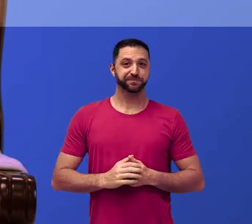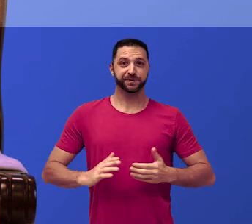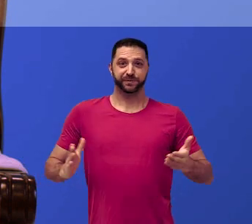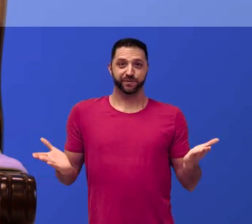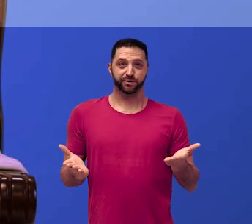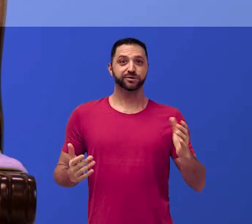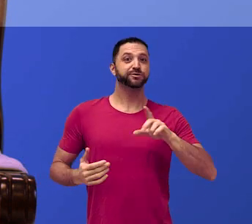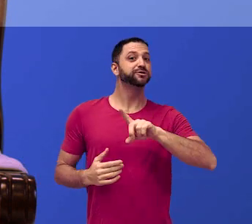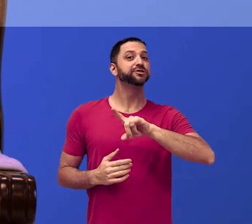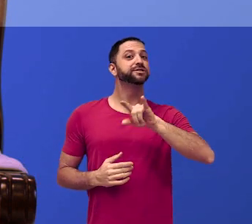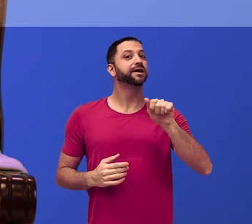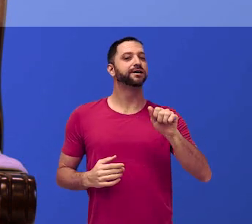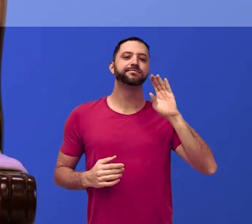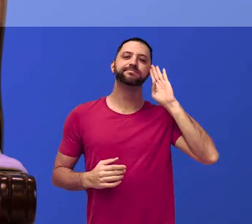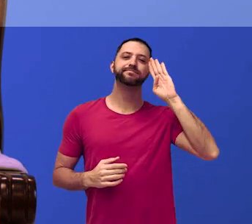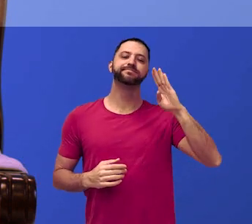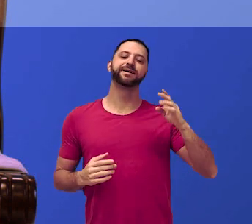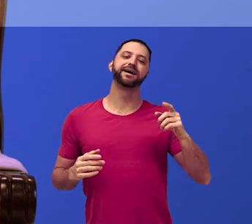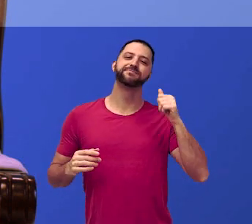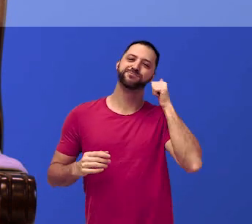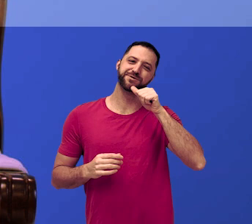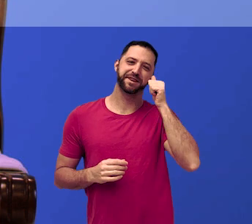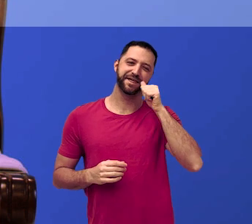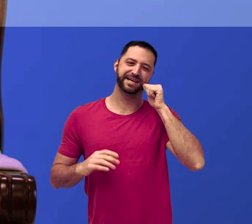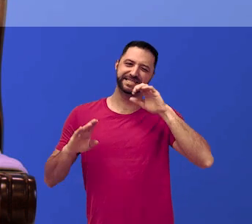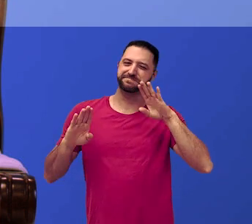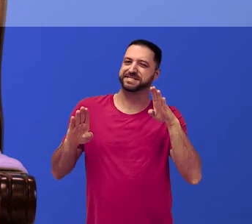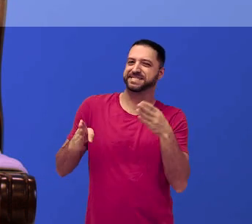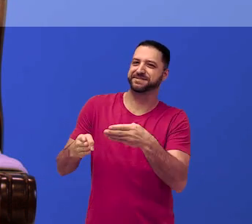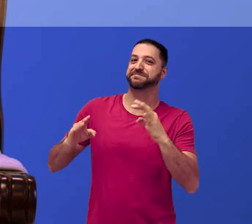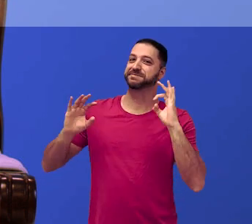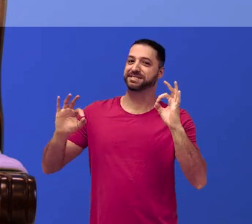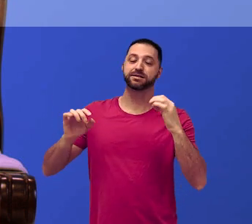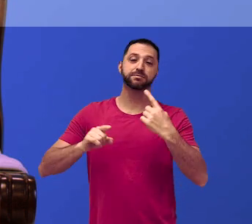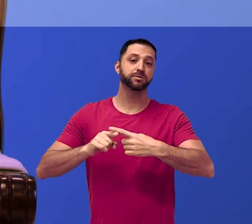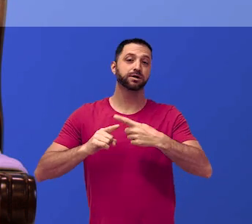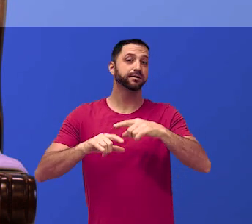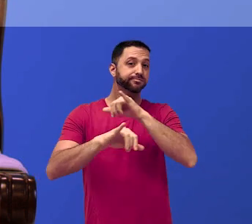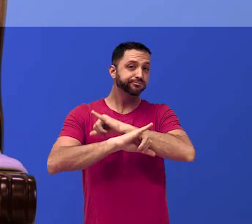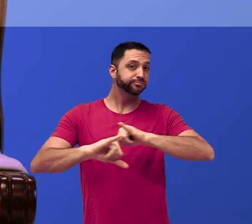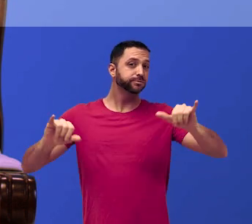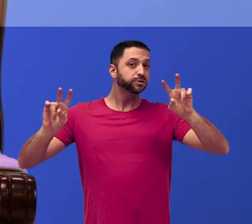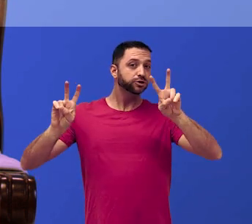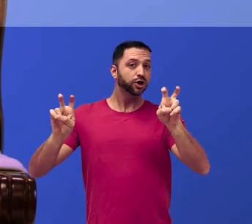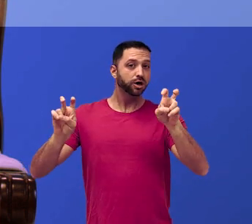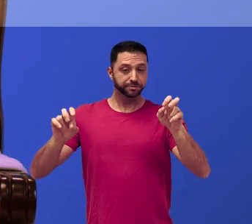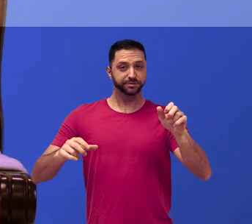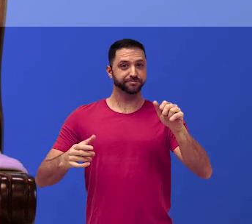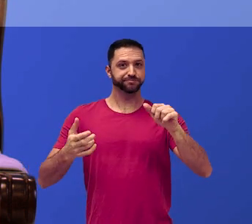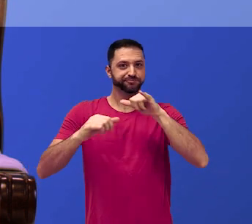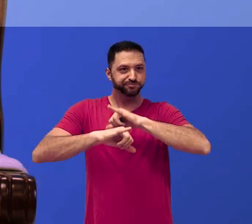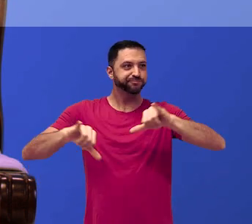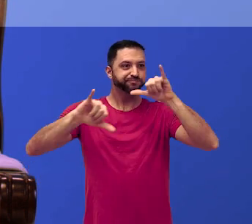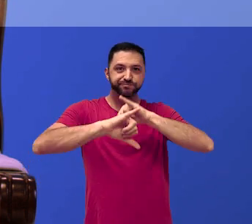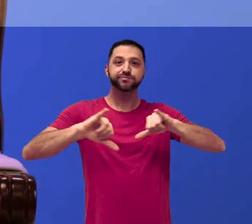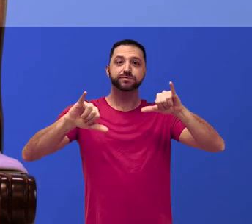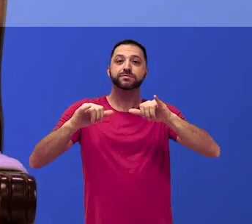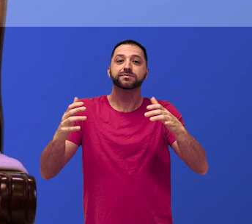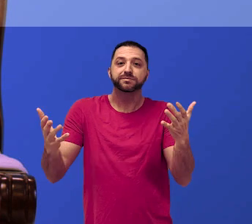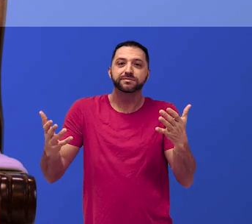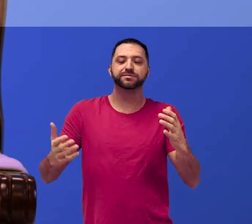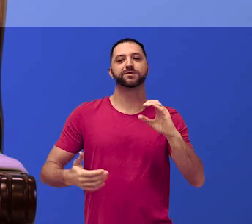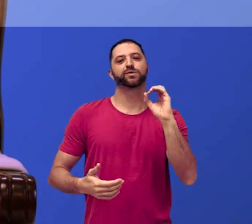será dedicado totalmente às mulheres, porque vamos falar sobre a campanha do Outubro Rosa. Como você